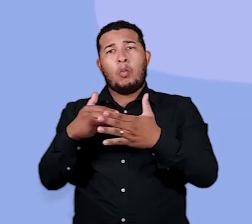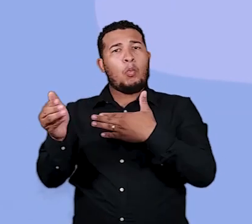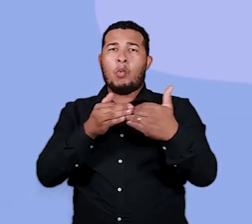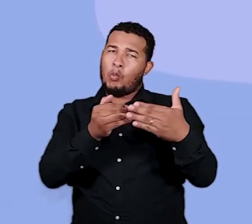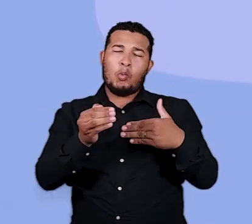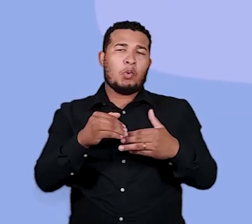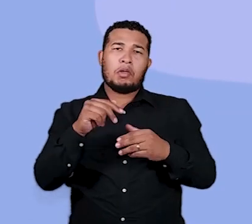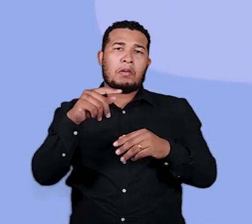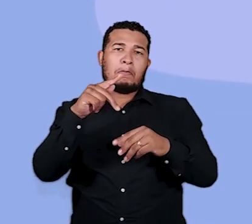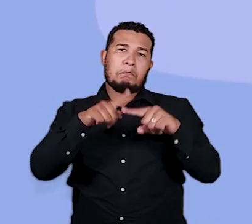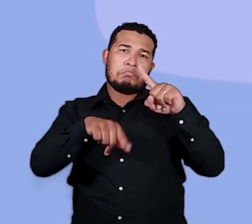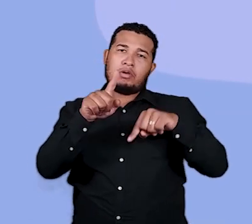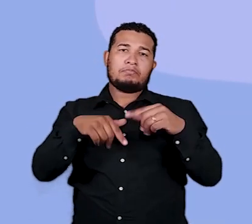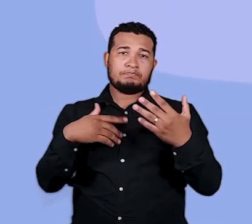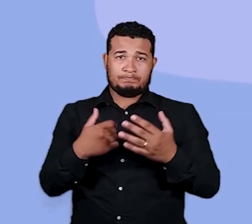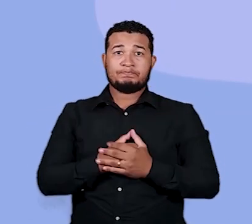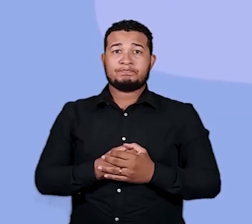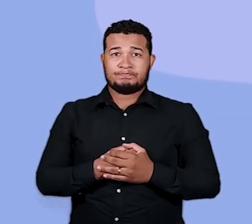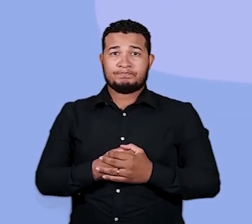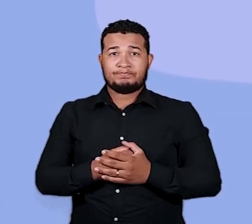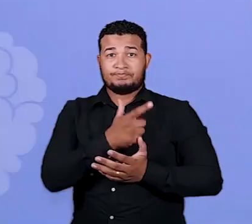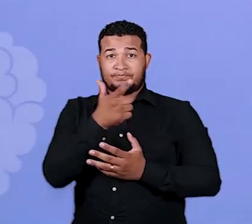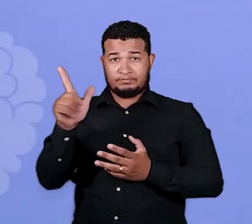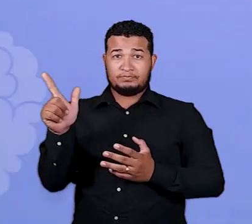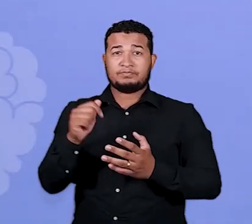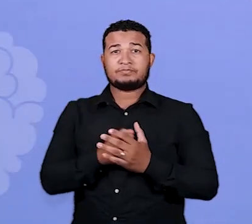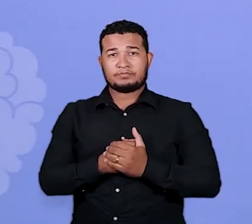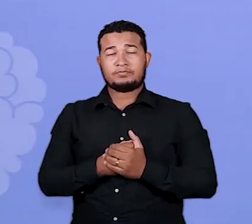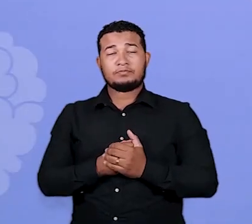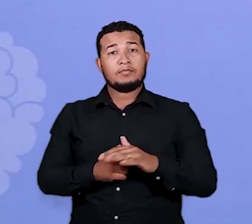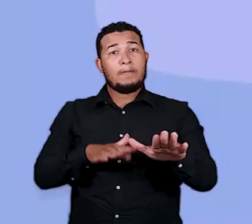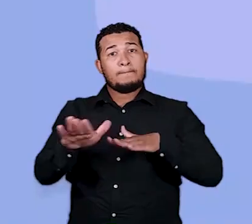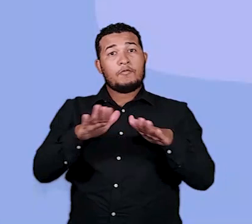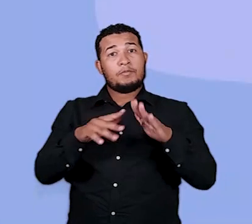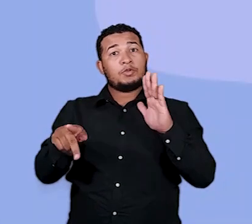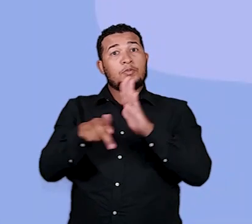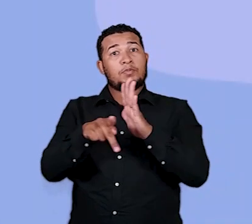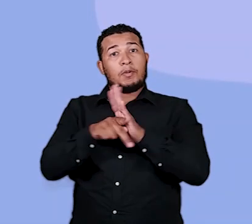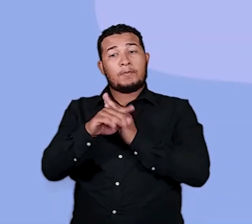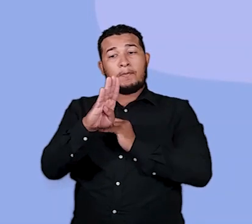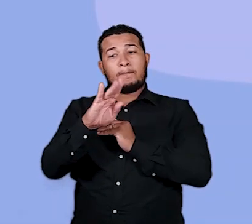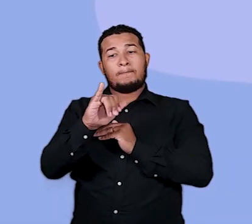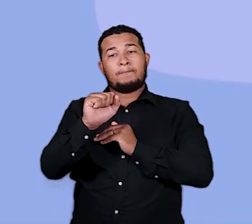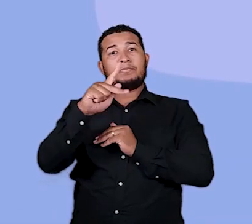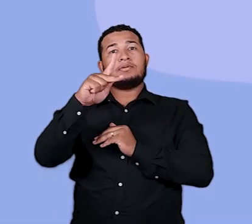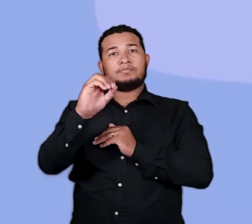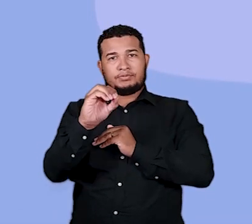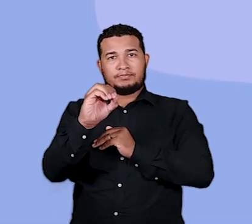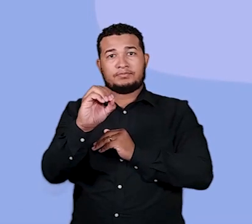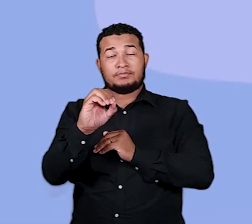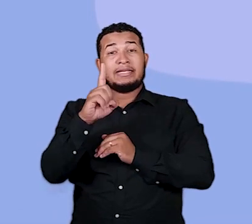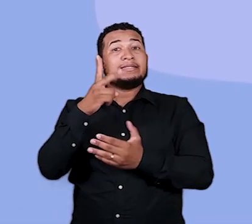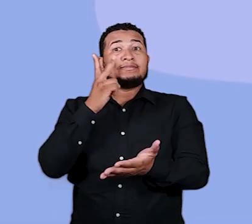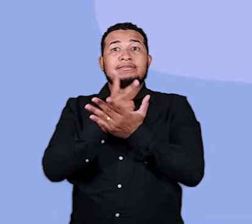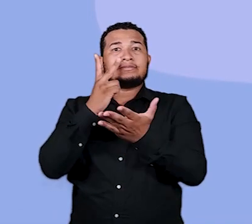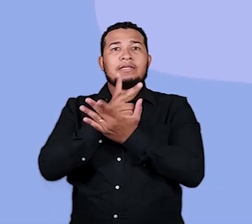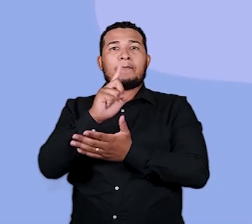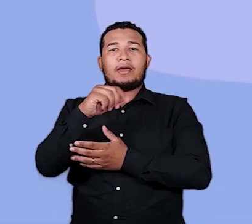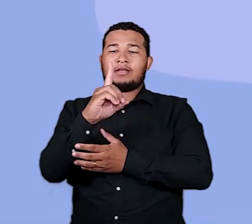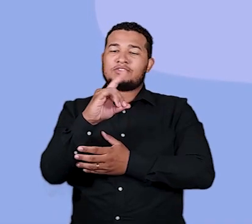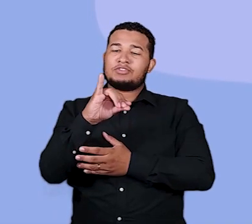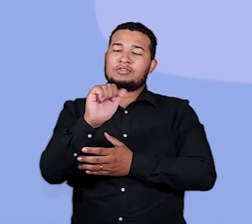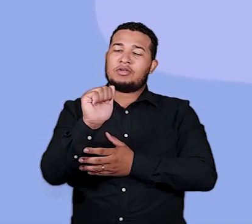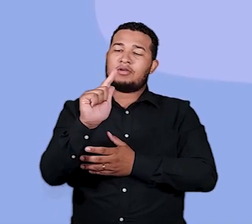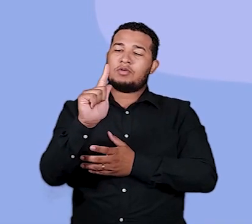da própria equipe como as peças do adversário. Vamos para o próximo slide. Movimento das peças do bispo. Ele move-se